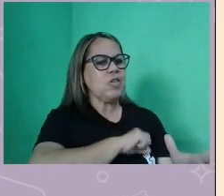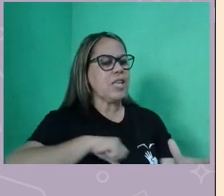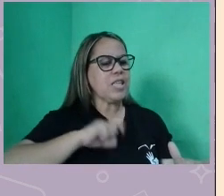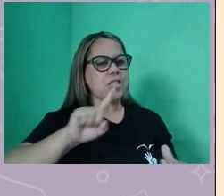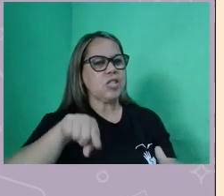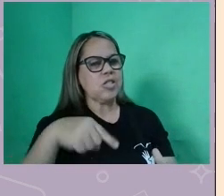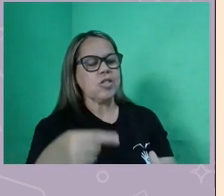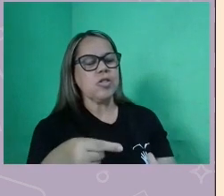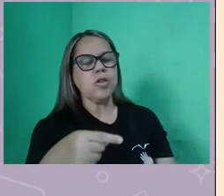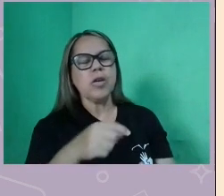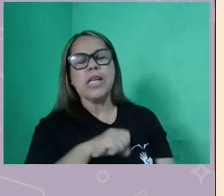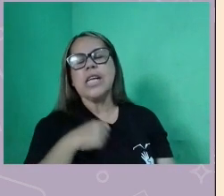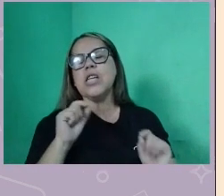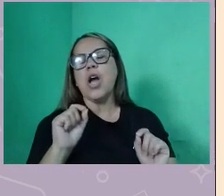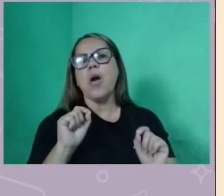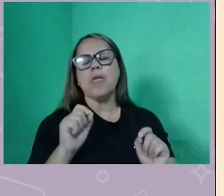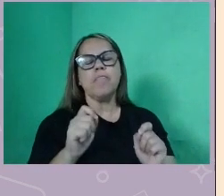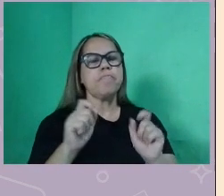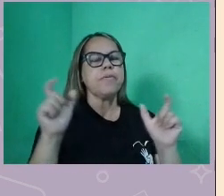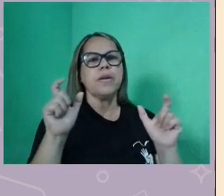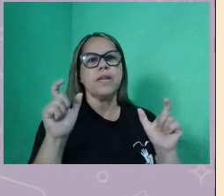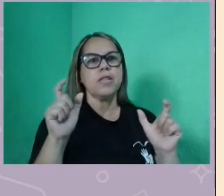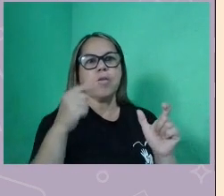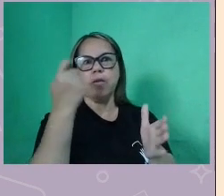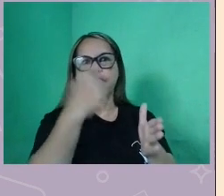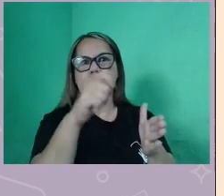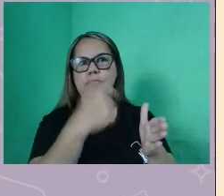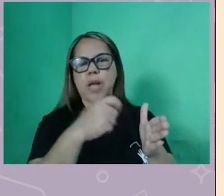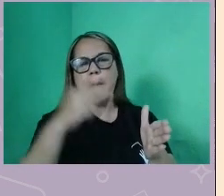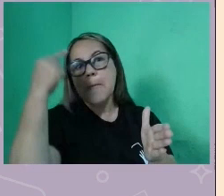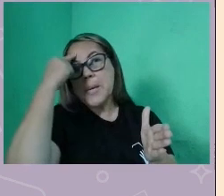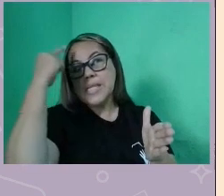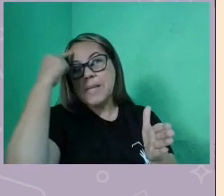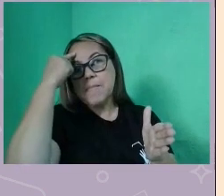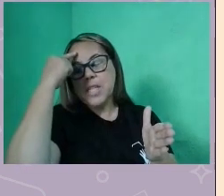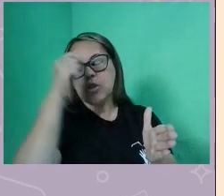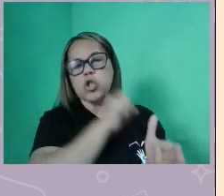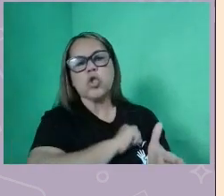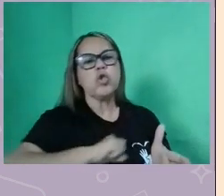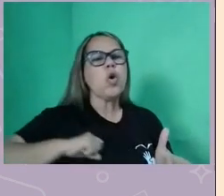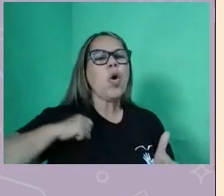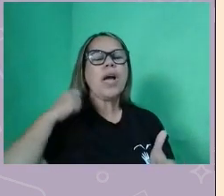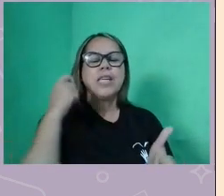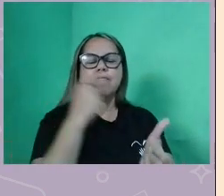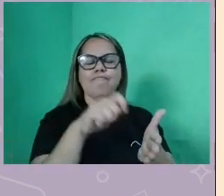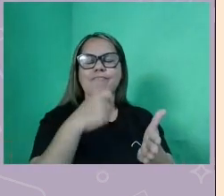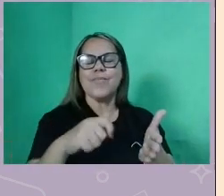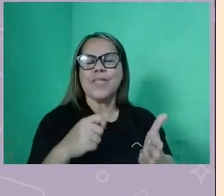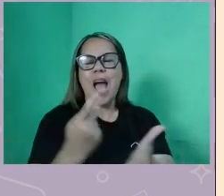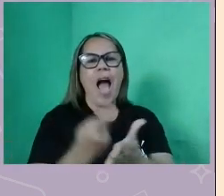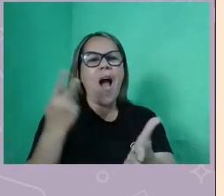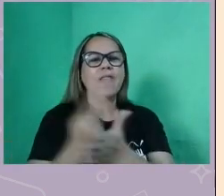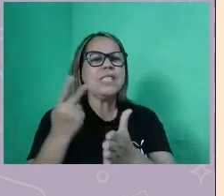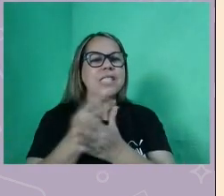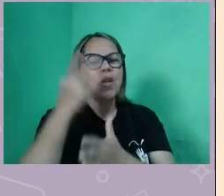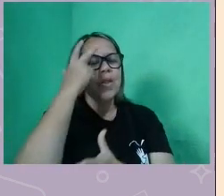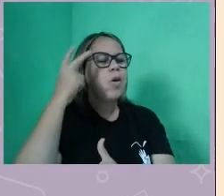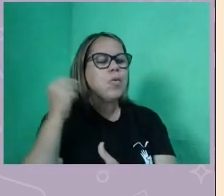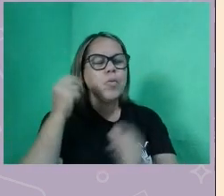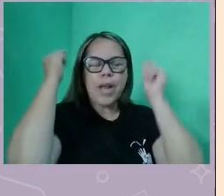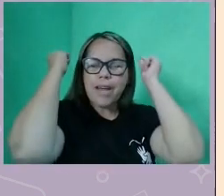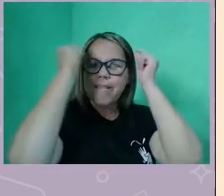dizer o impacto que a obra de Sócrates o pensamento de Sócrates causou na cultura grega lá na época